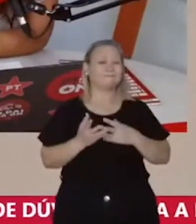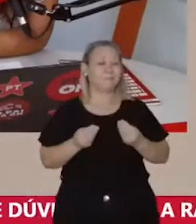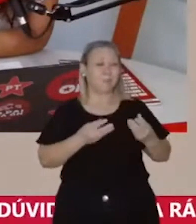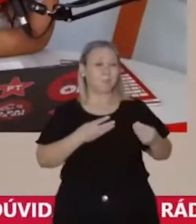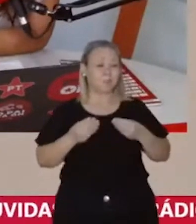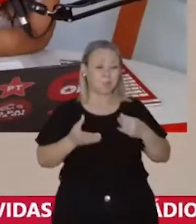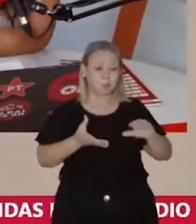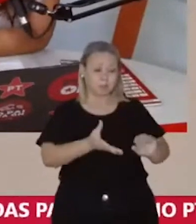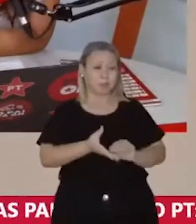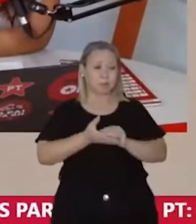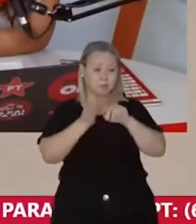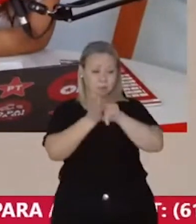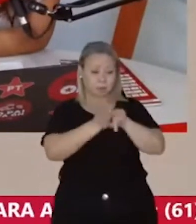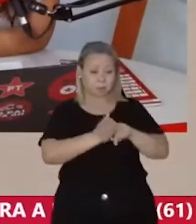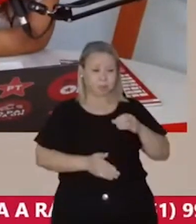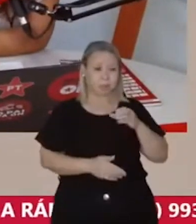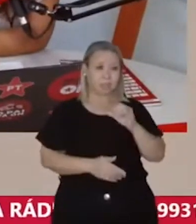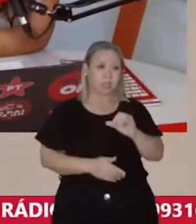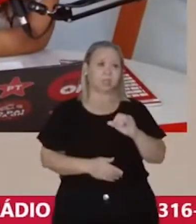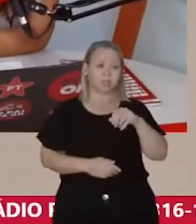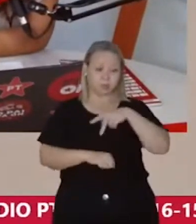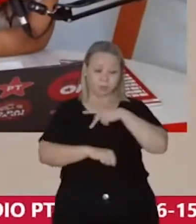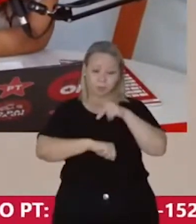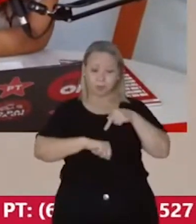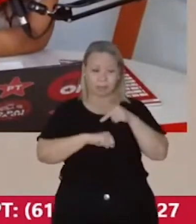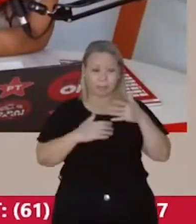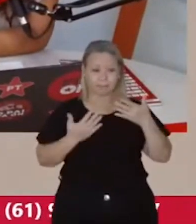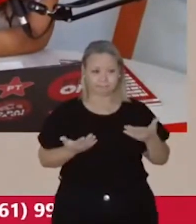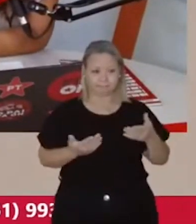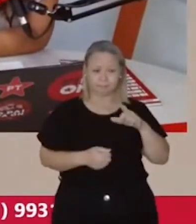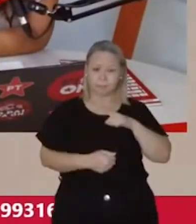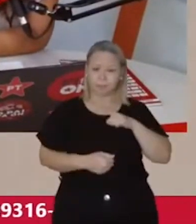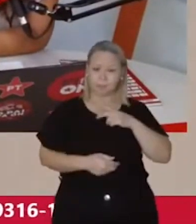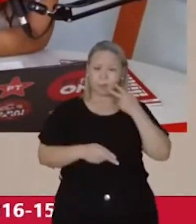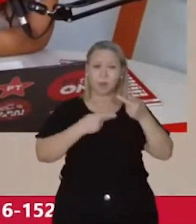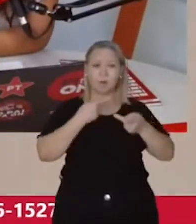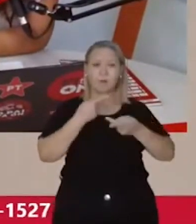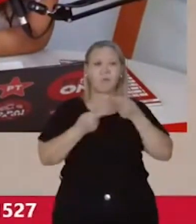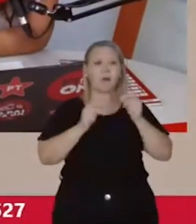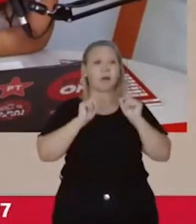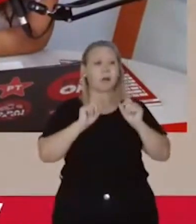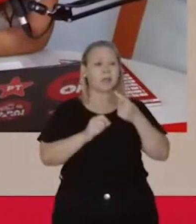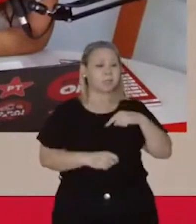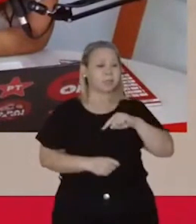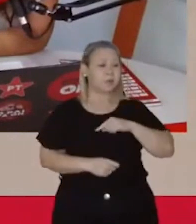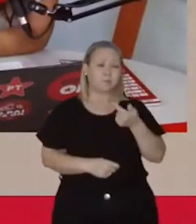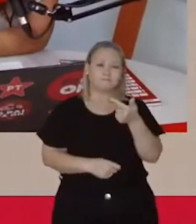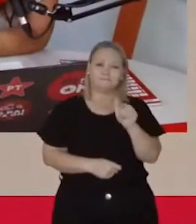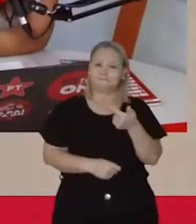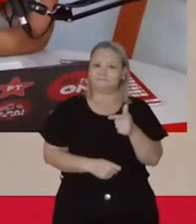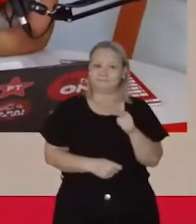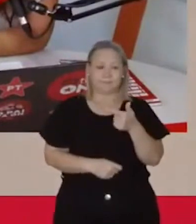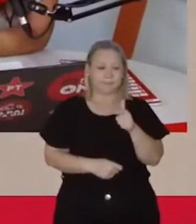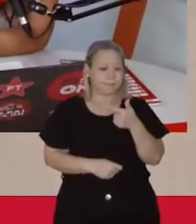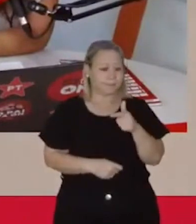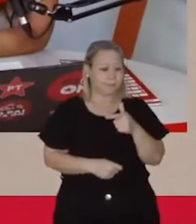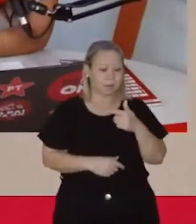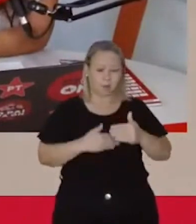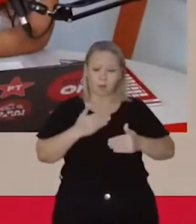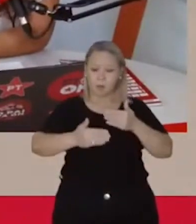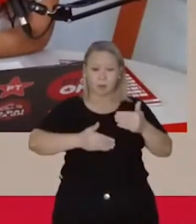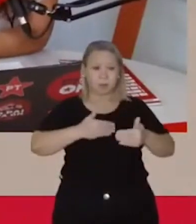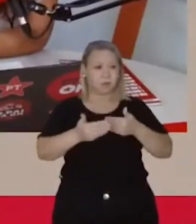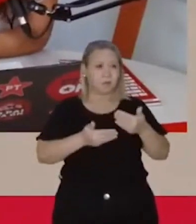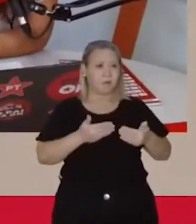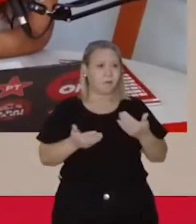investimentos para a pesquisa científica no país. E eu tenho dito, Amanda, que nós não teremos um